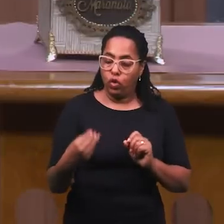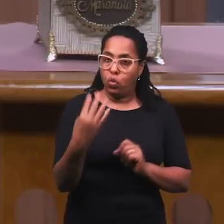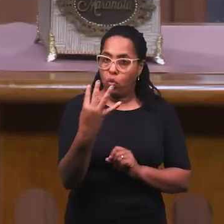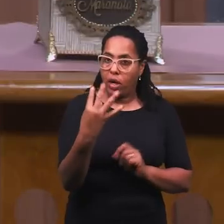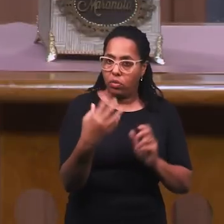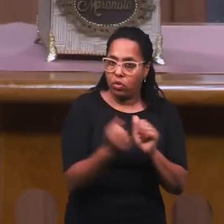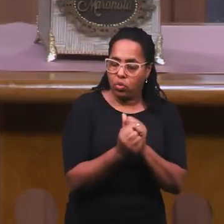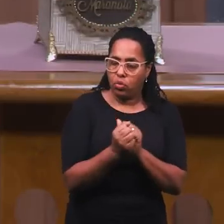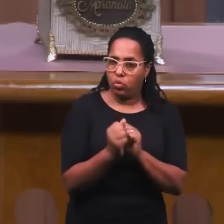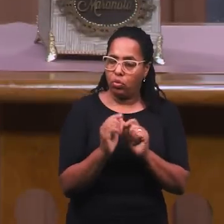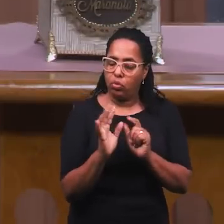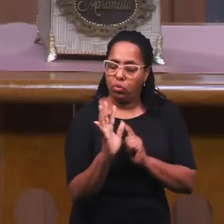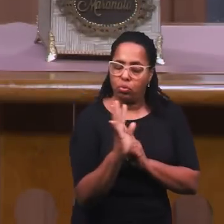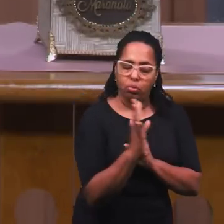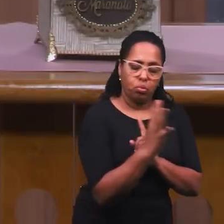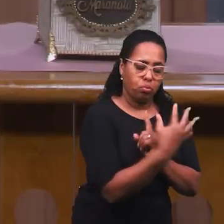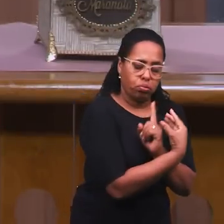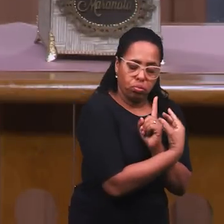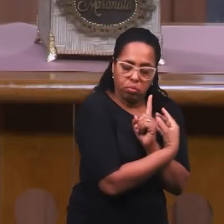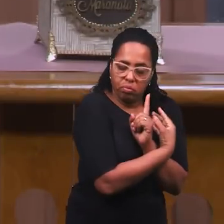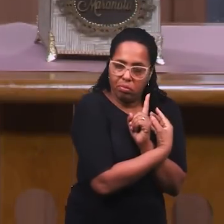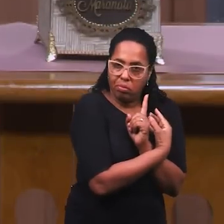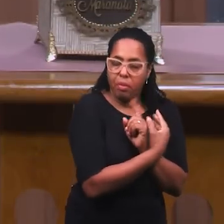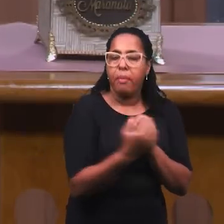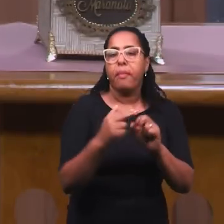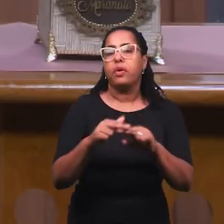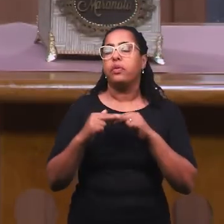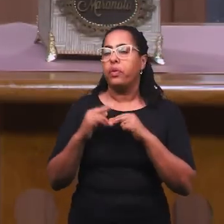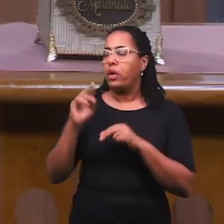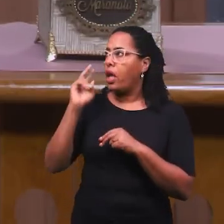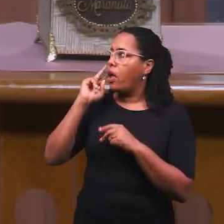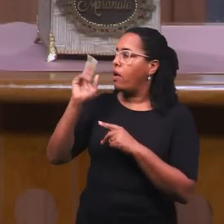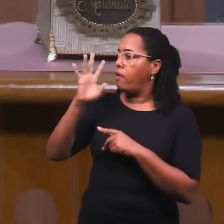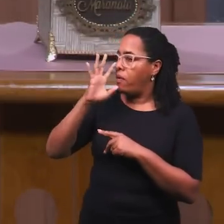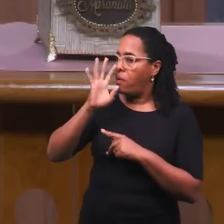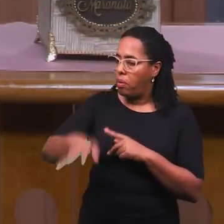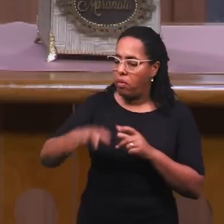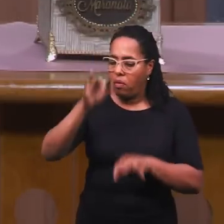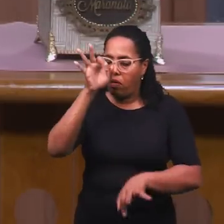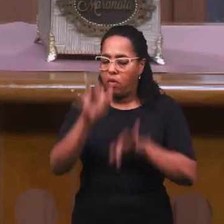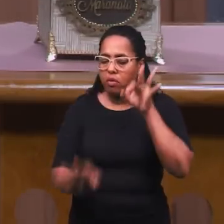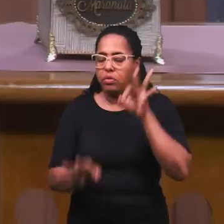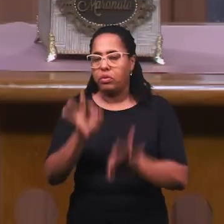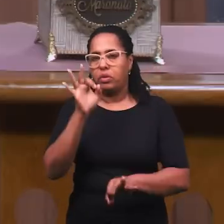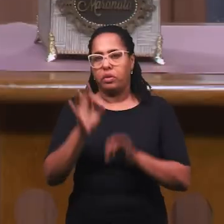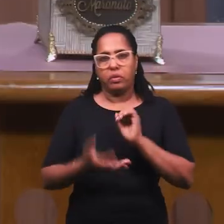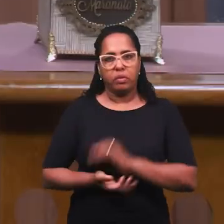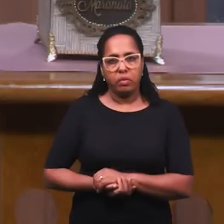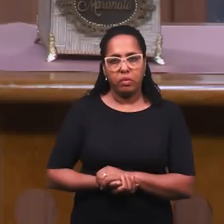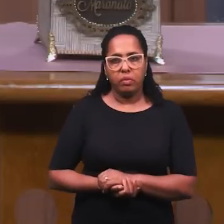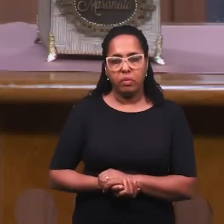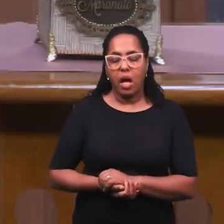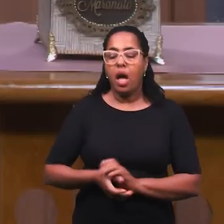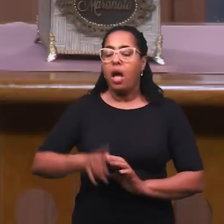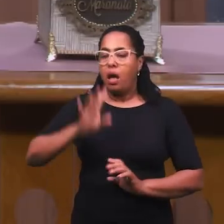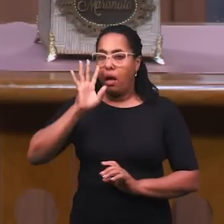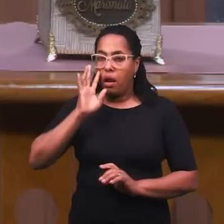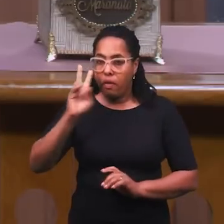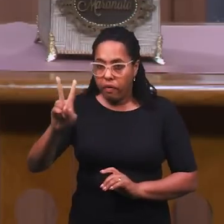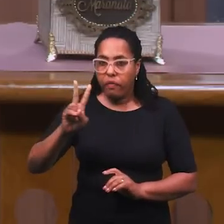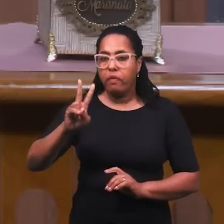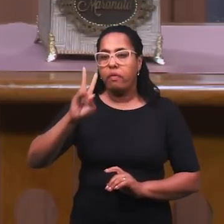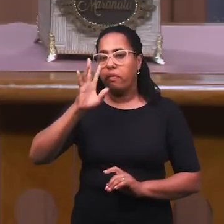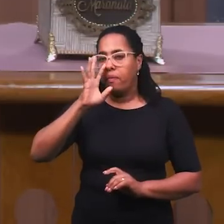4 filhos. Por que ele se escondeu? Porque ele viu o juízo. Ele viu o juízo